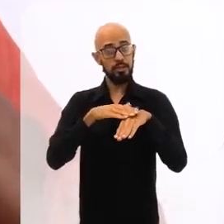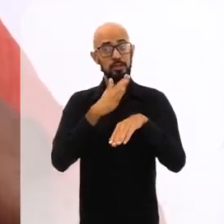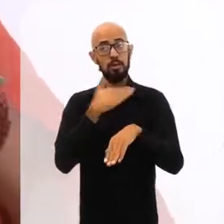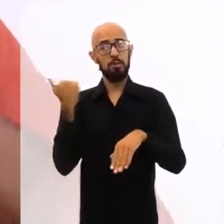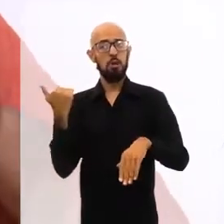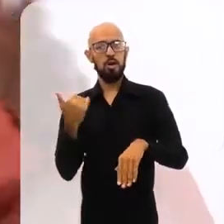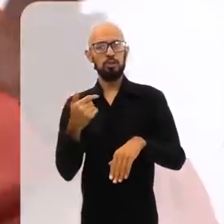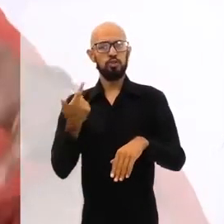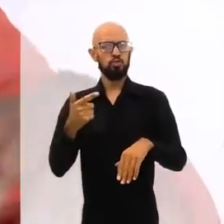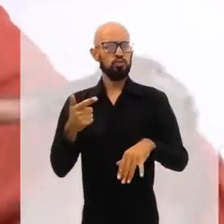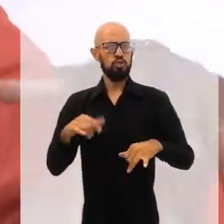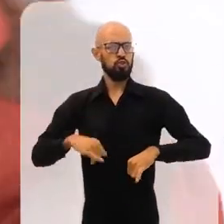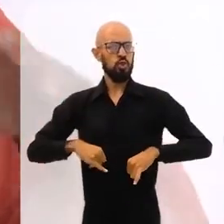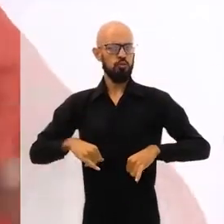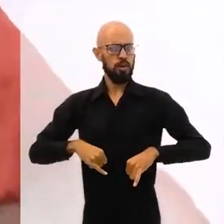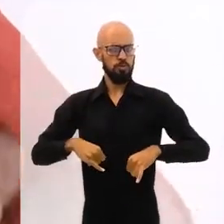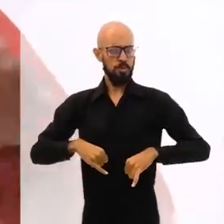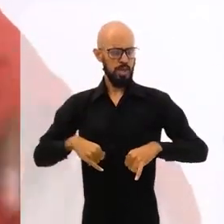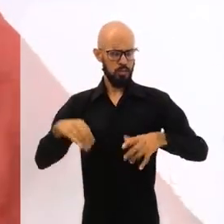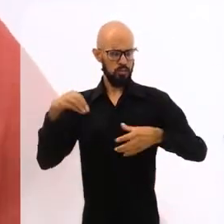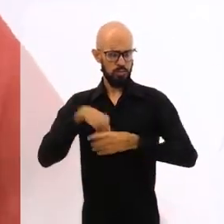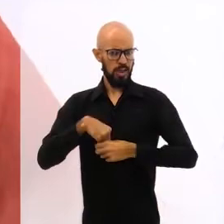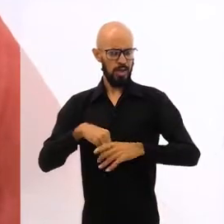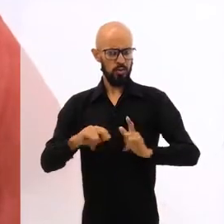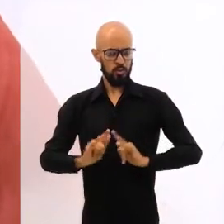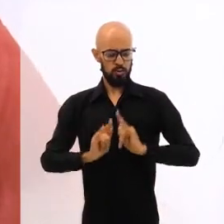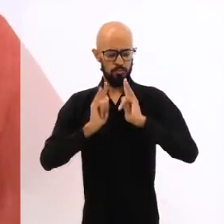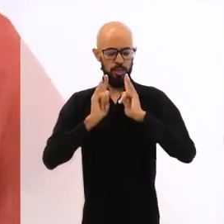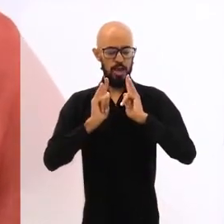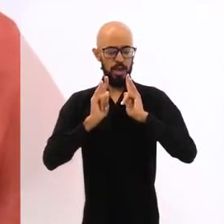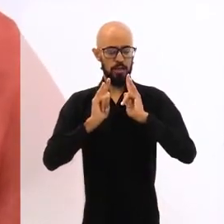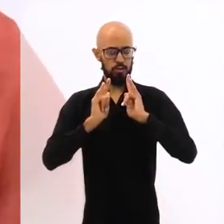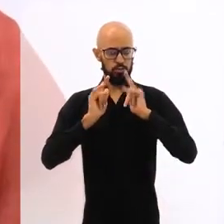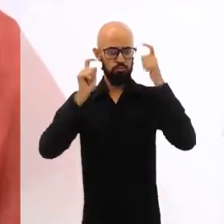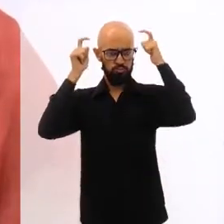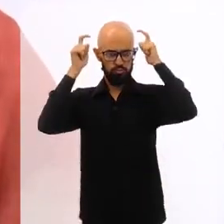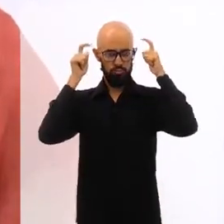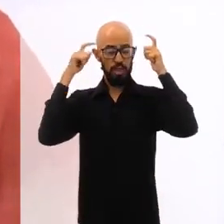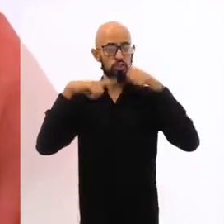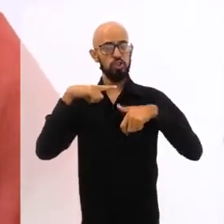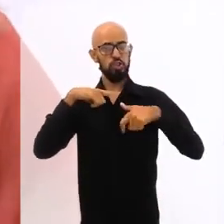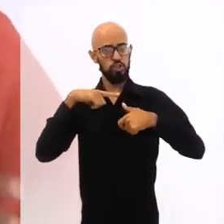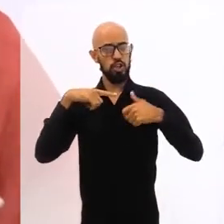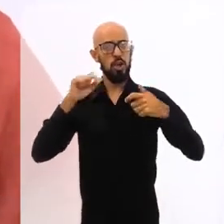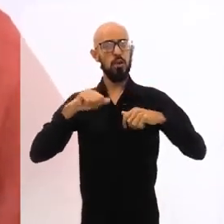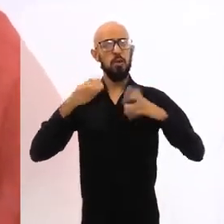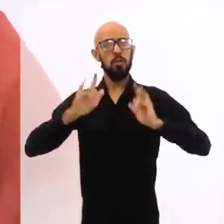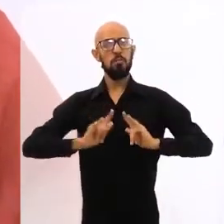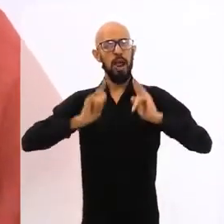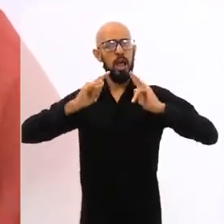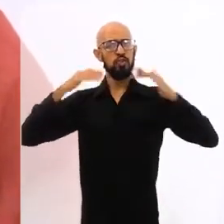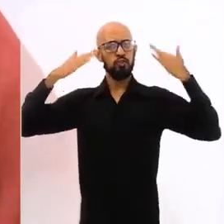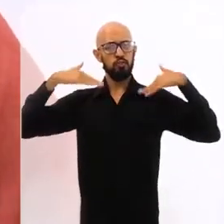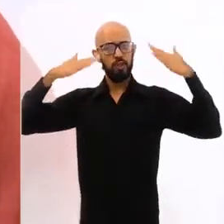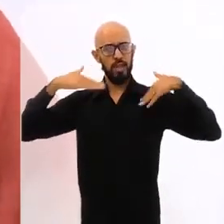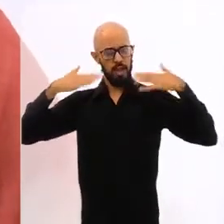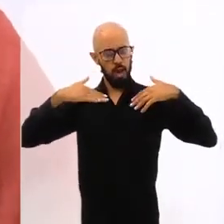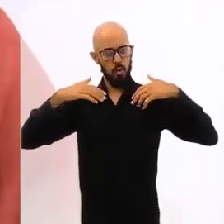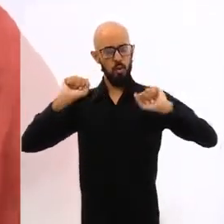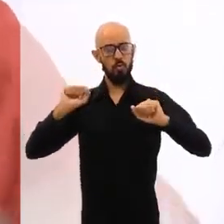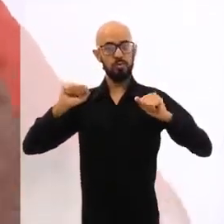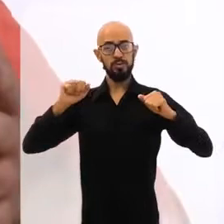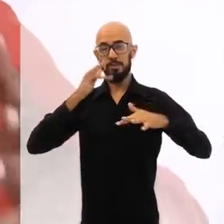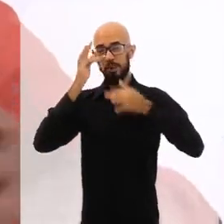morte. Então não tinha sofrimento no palácio. Ele tinha um palácio de verão, um palácio de inverno, um palácio de primavera. Então